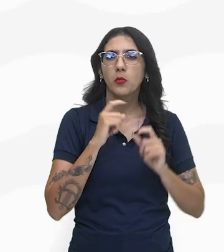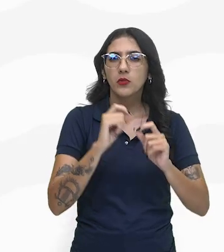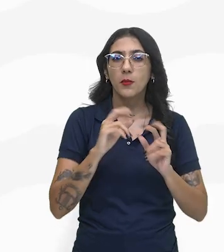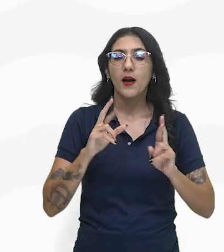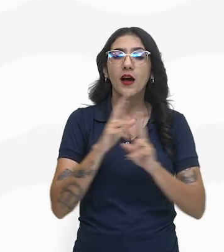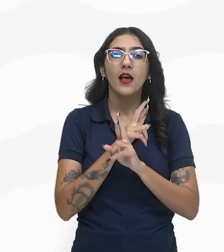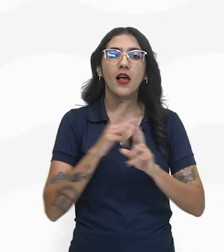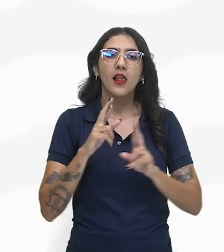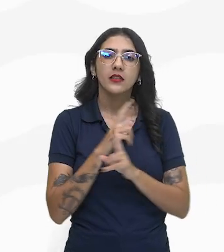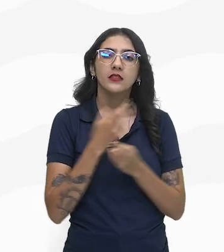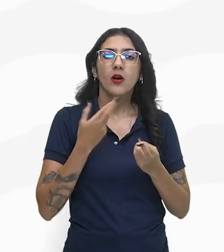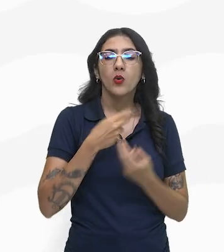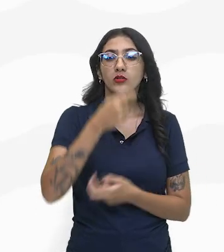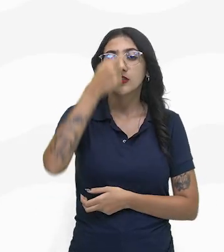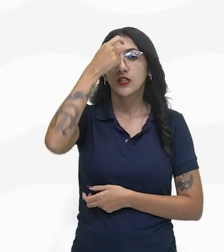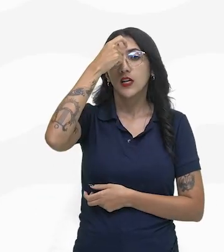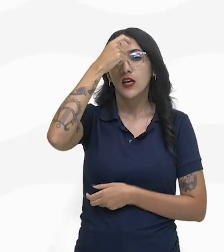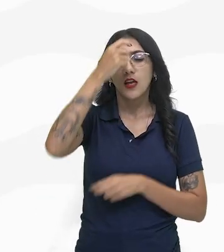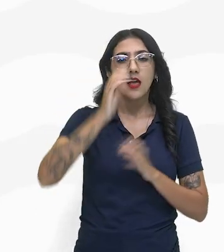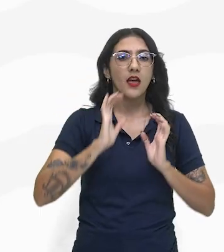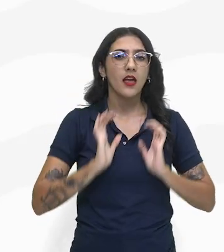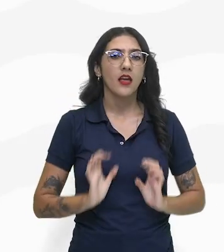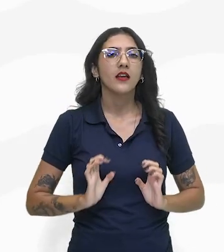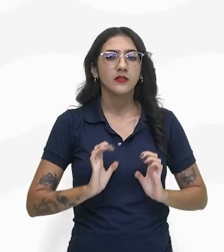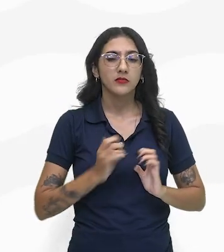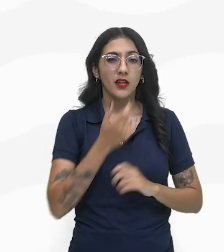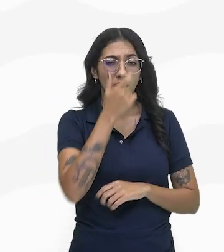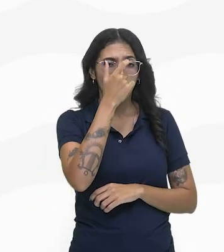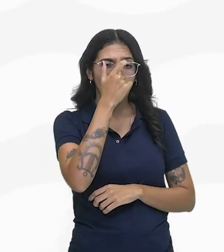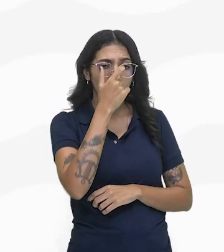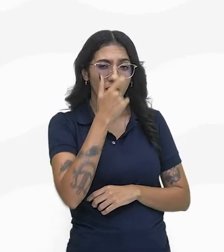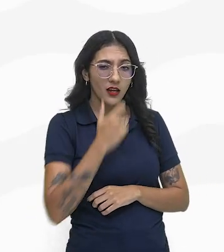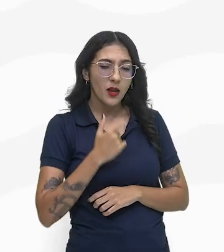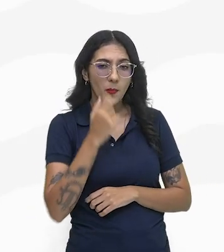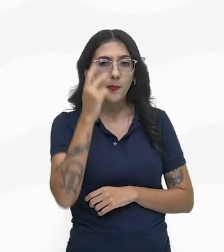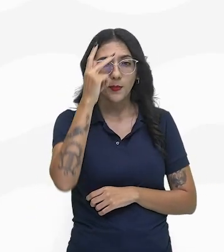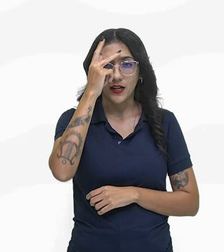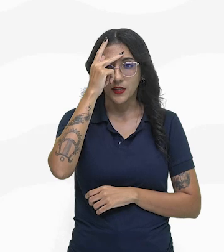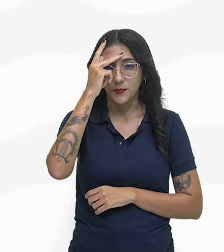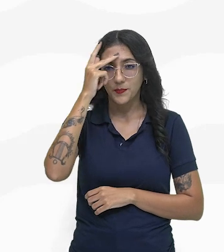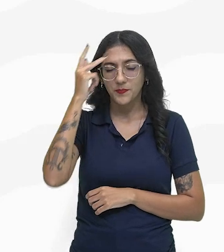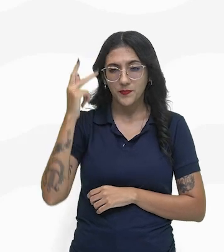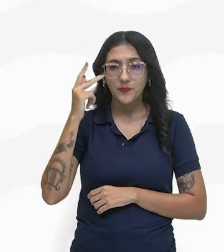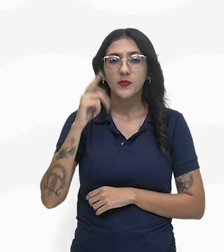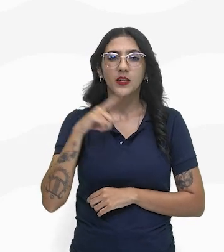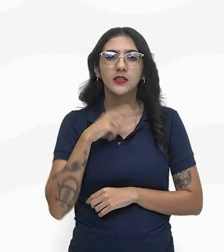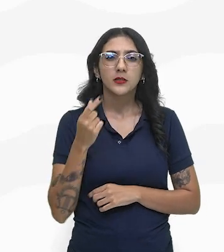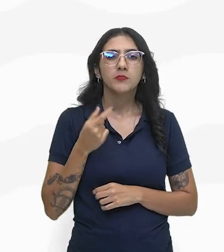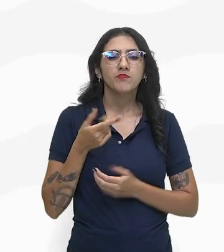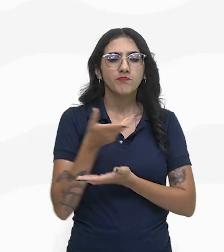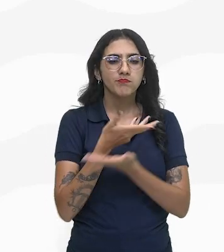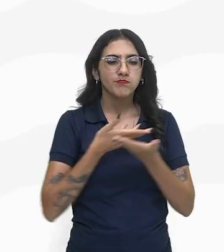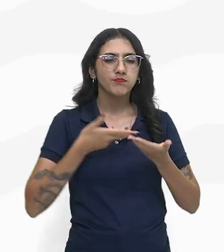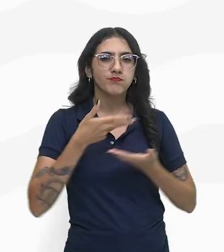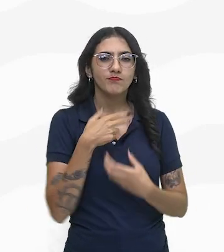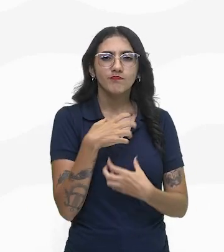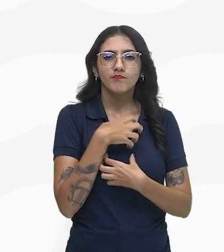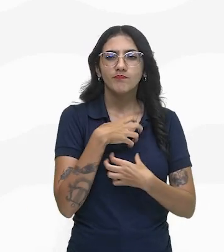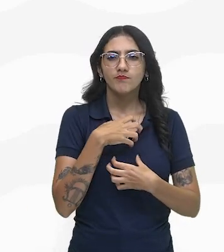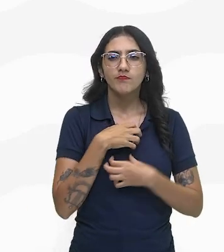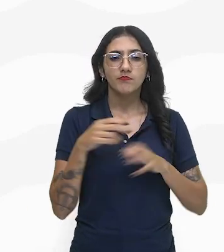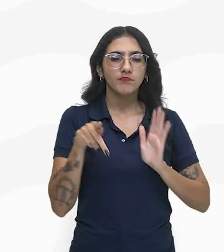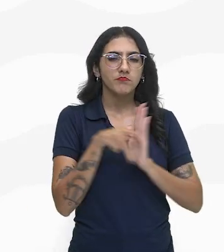é uma relação moral que faz com que os indivíduos se percebam como pertencentes a